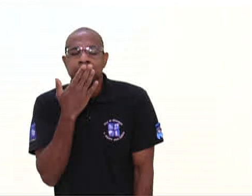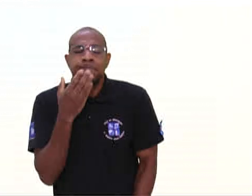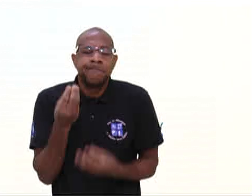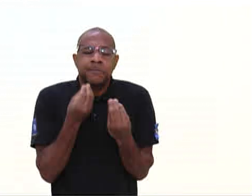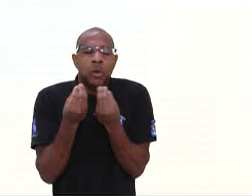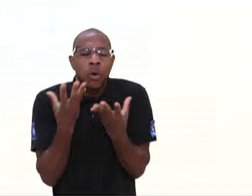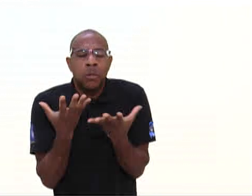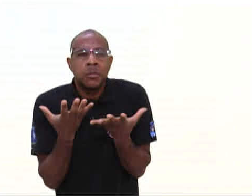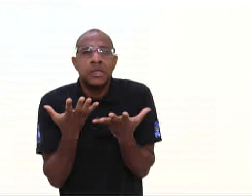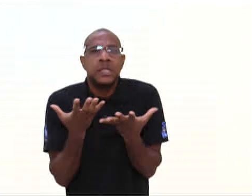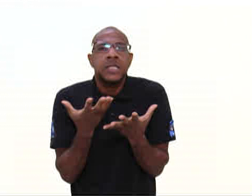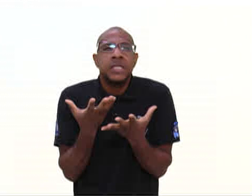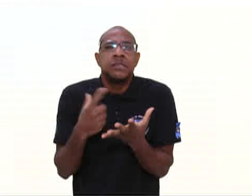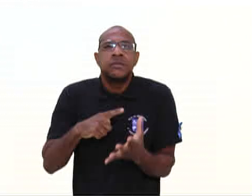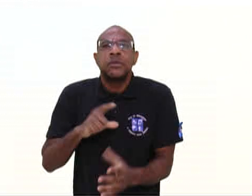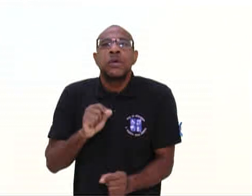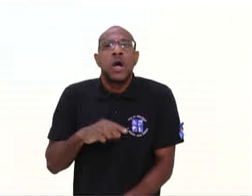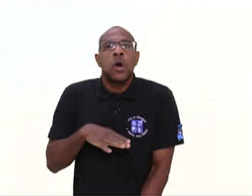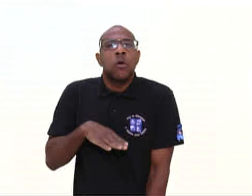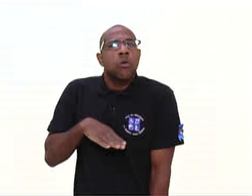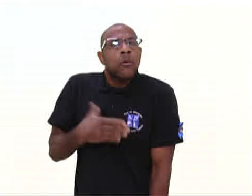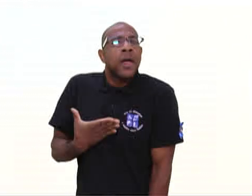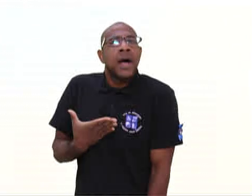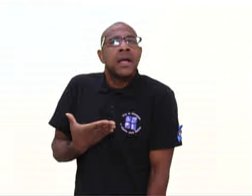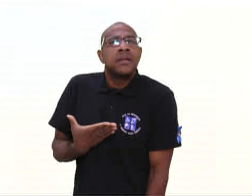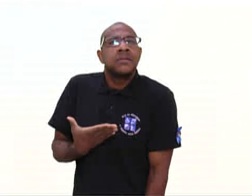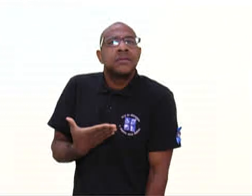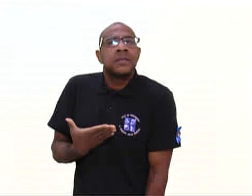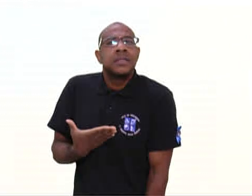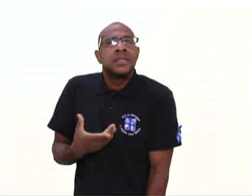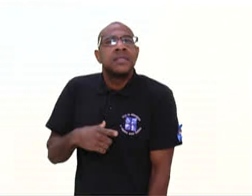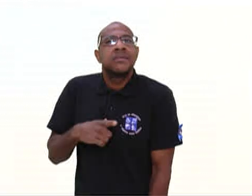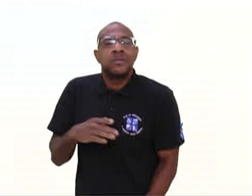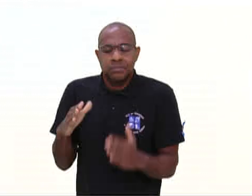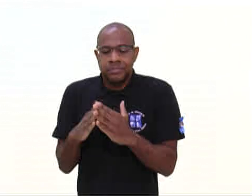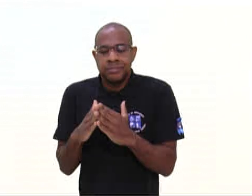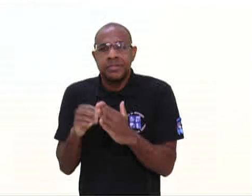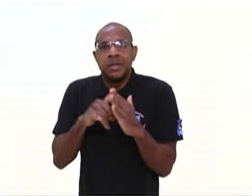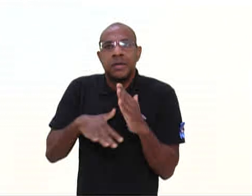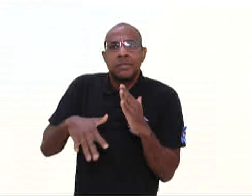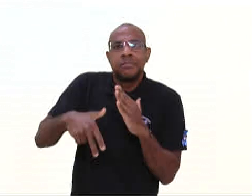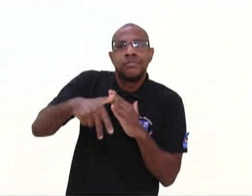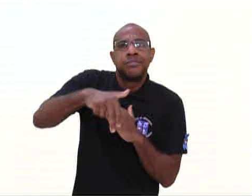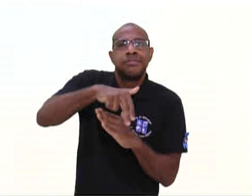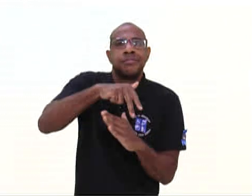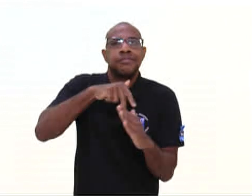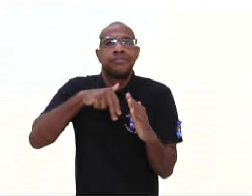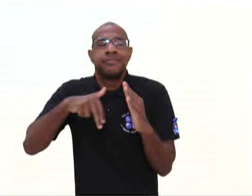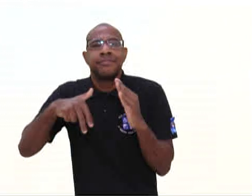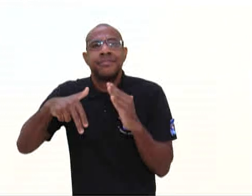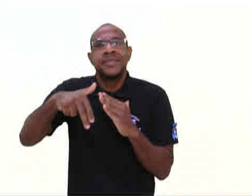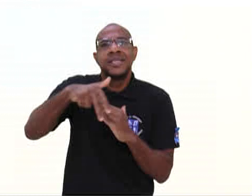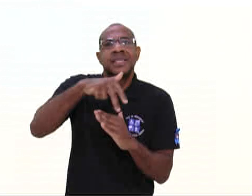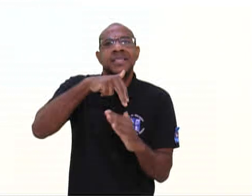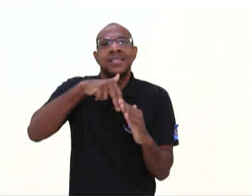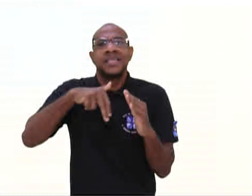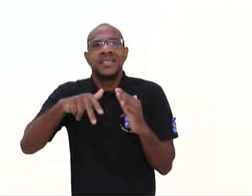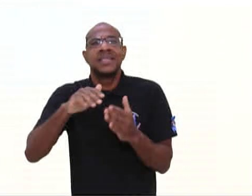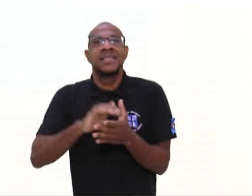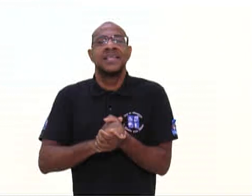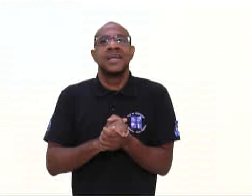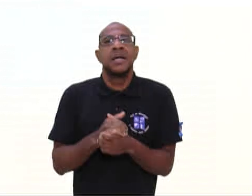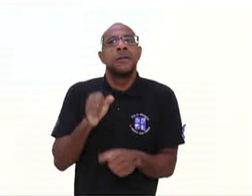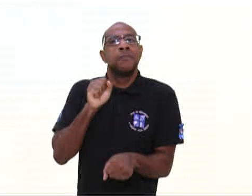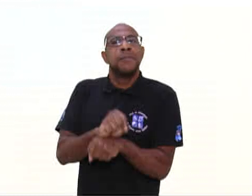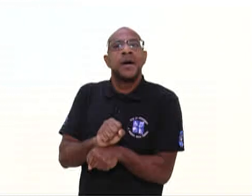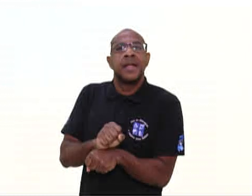coragem, resquícios da grande fuga, e circulava pelo ladrilho, o corpo avançando atrás da cabeça,